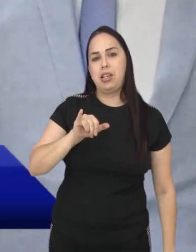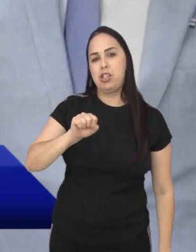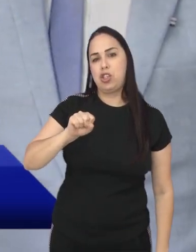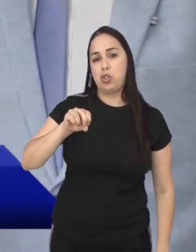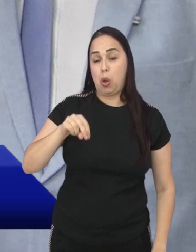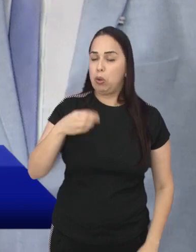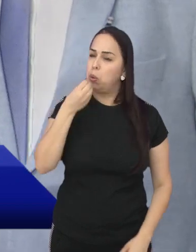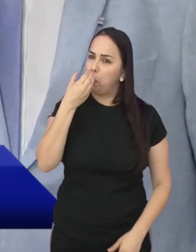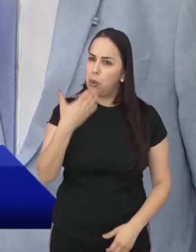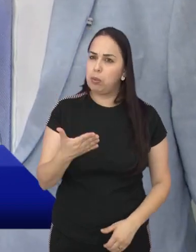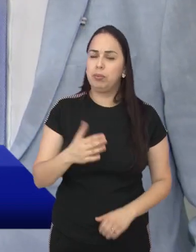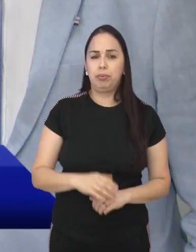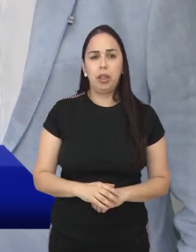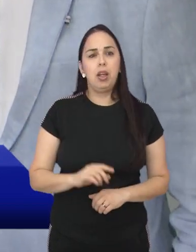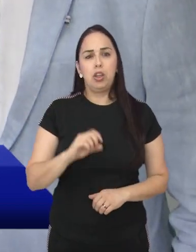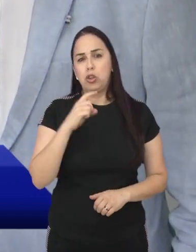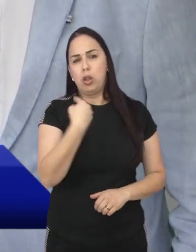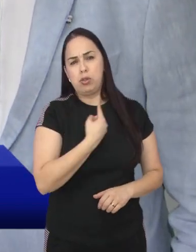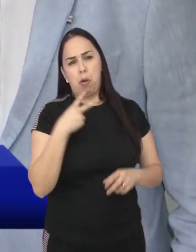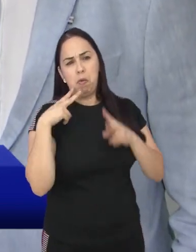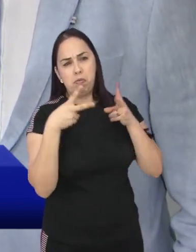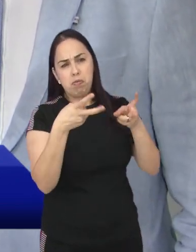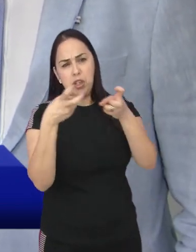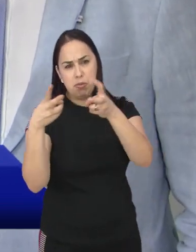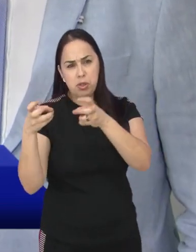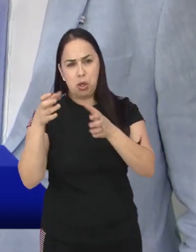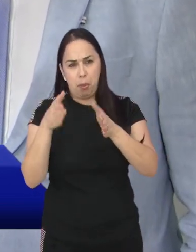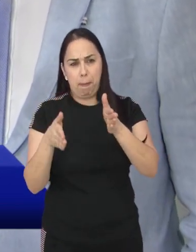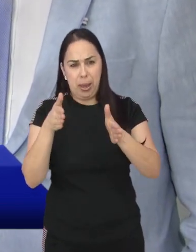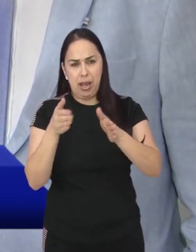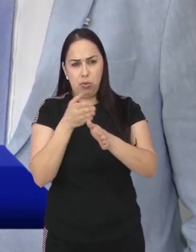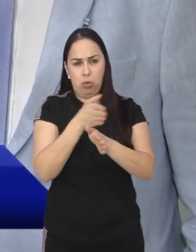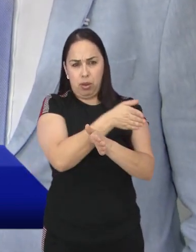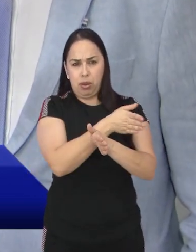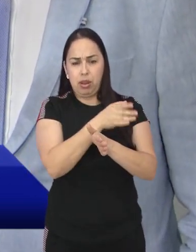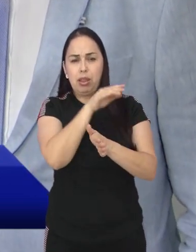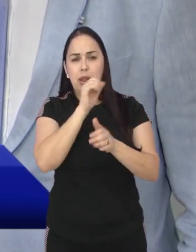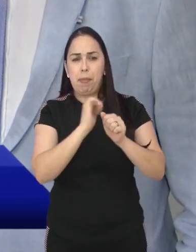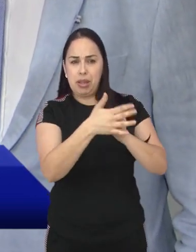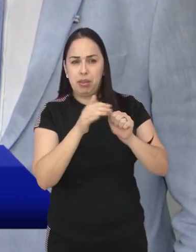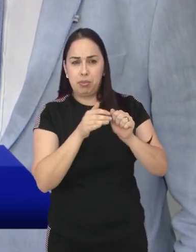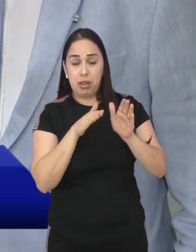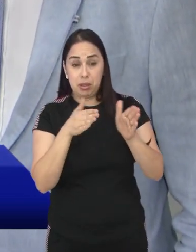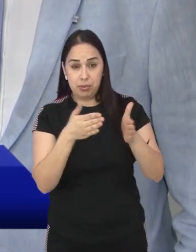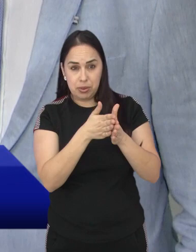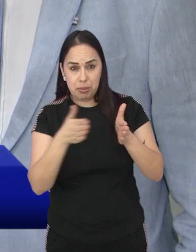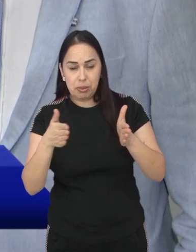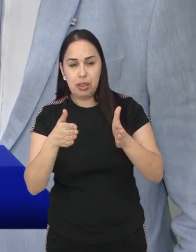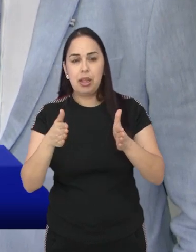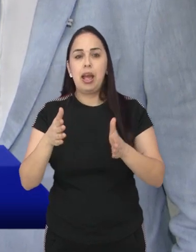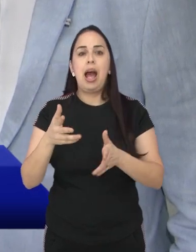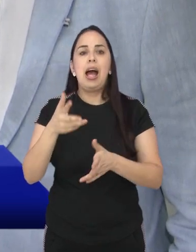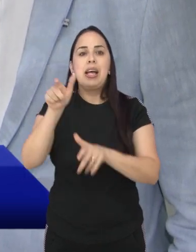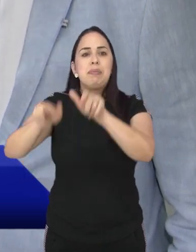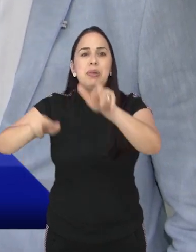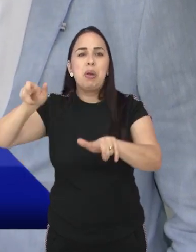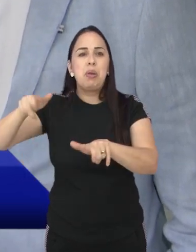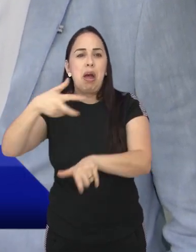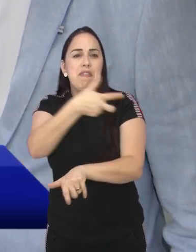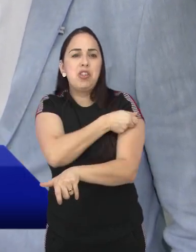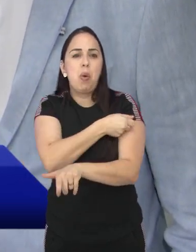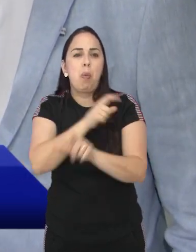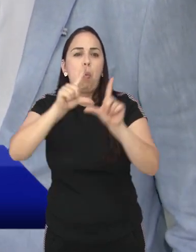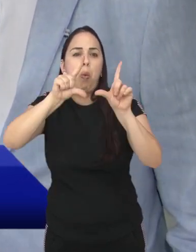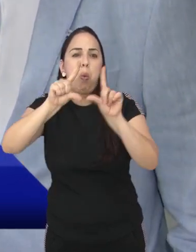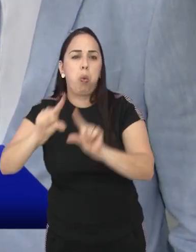Alisson tudo bem a gente viu recentemente com a pandemia antes da pandemia tá tendo uma queda muito grande no número de